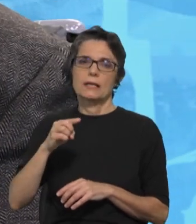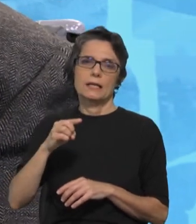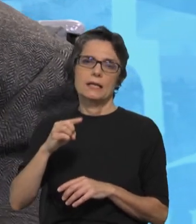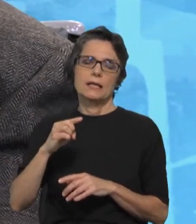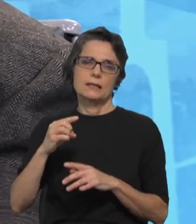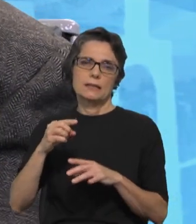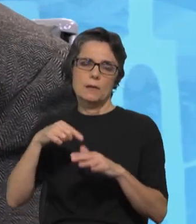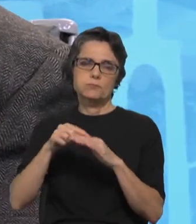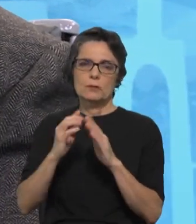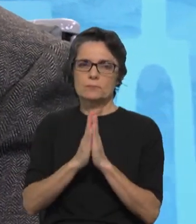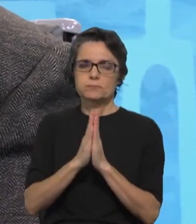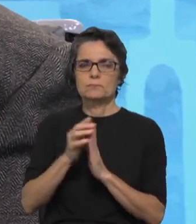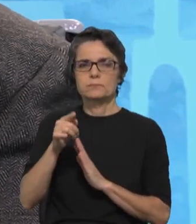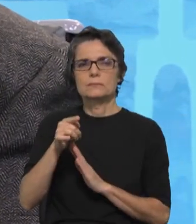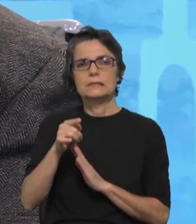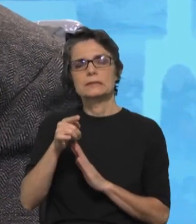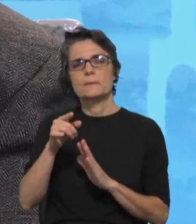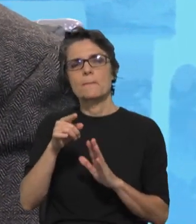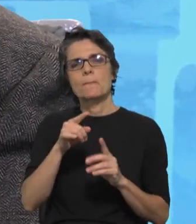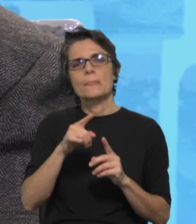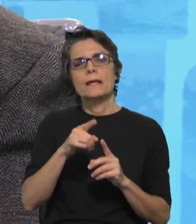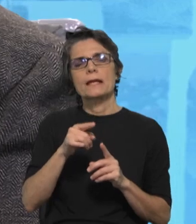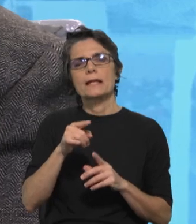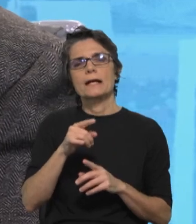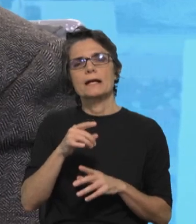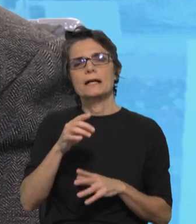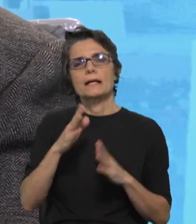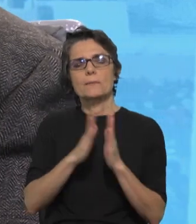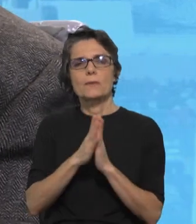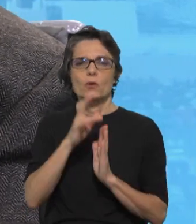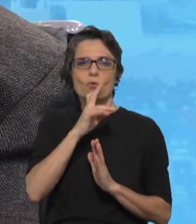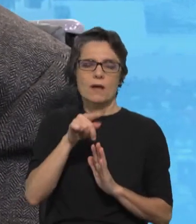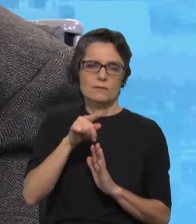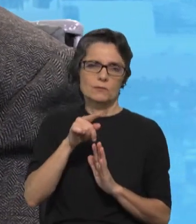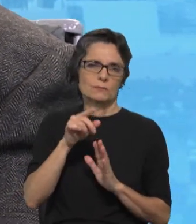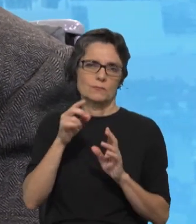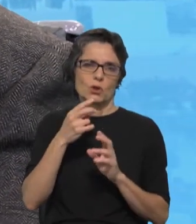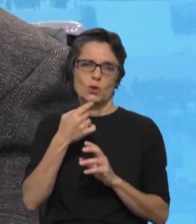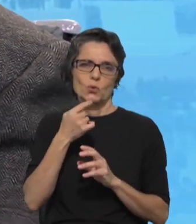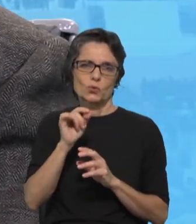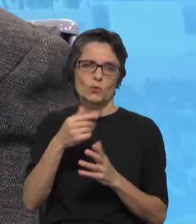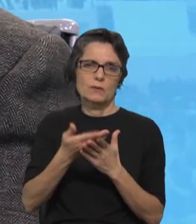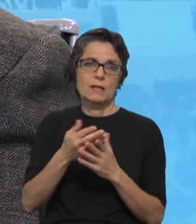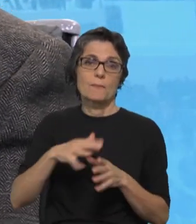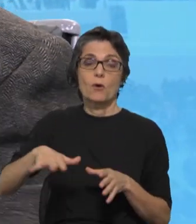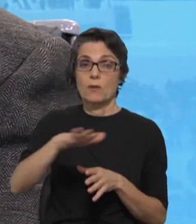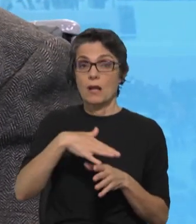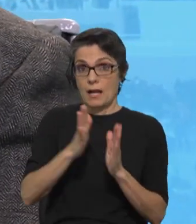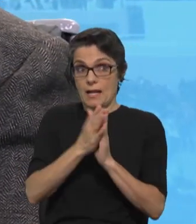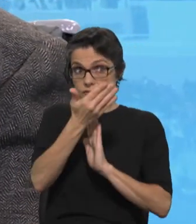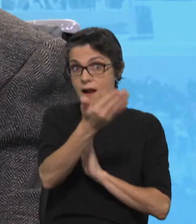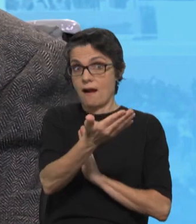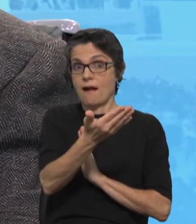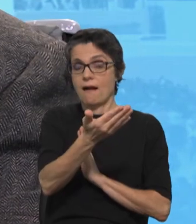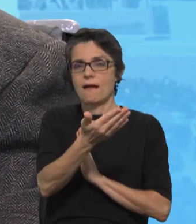porque era da Benta Rocha Cabral, chamavam-lhe a Capela do Rato, embora no Largo do Rato haja uma igreja, a Igreja de